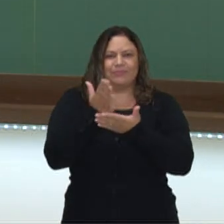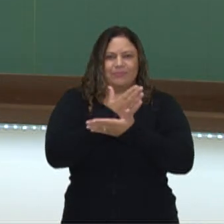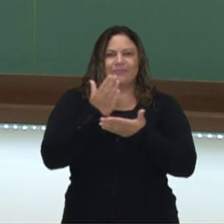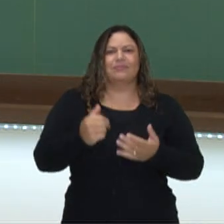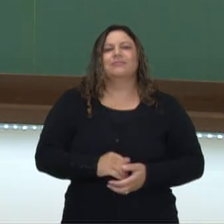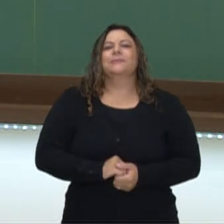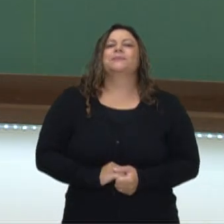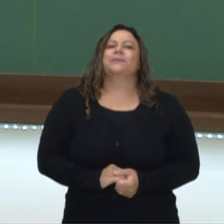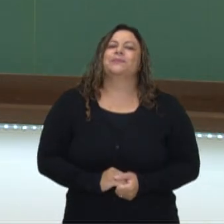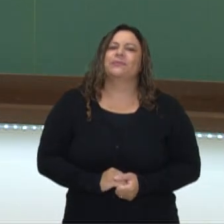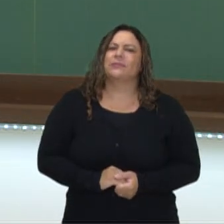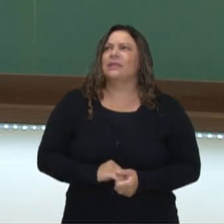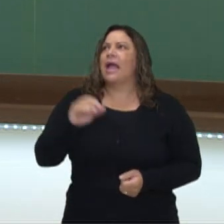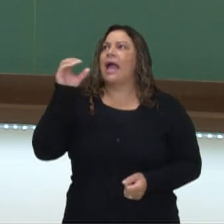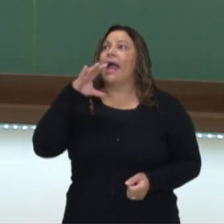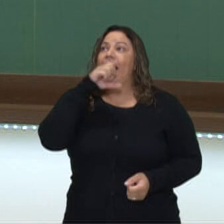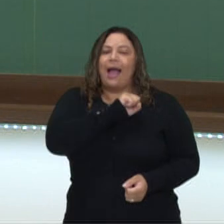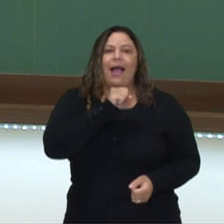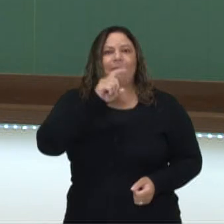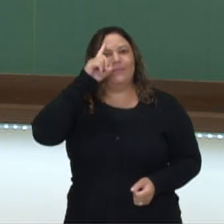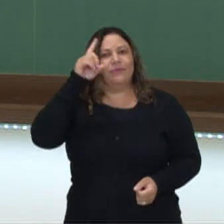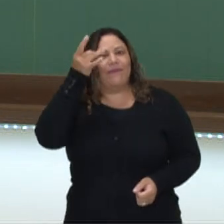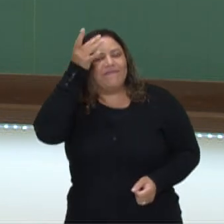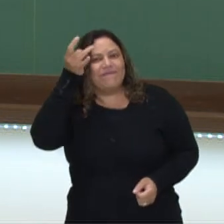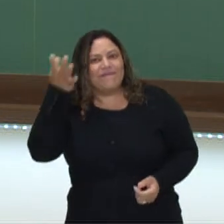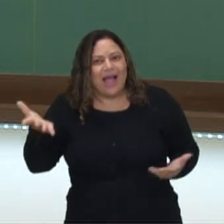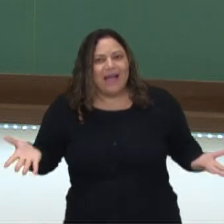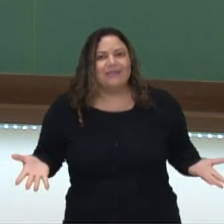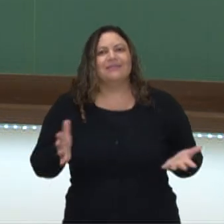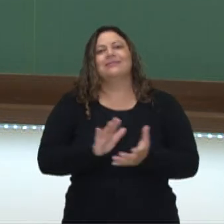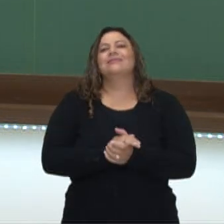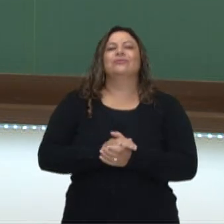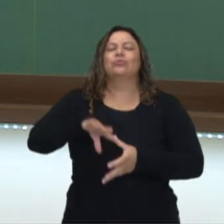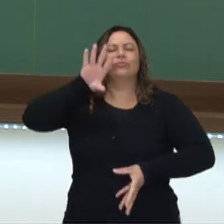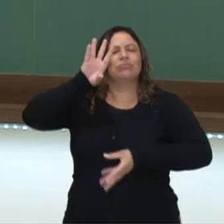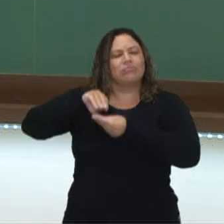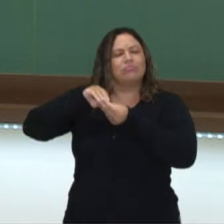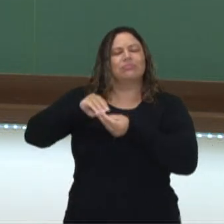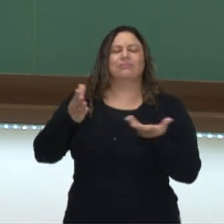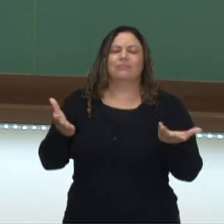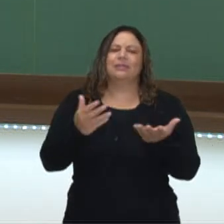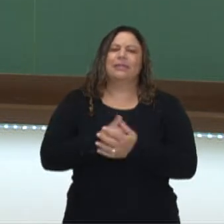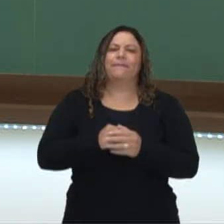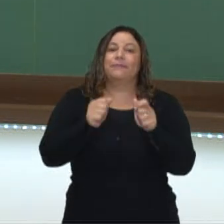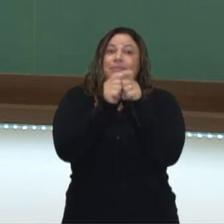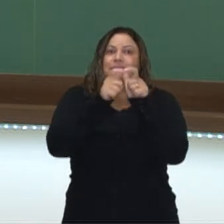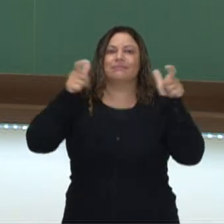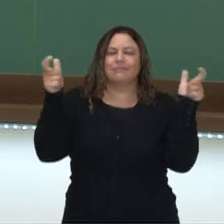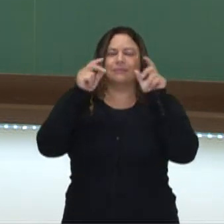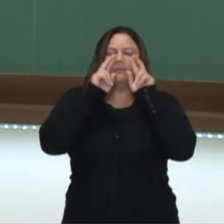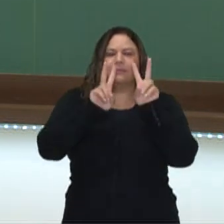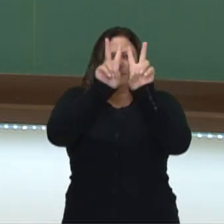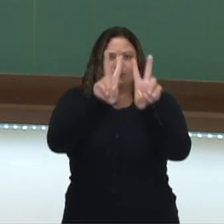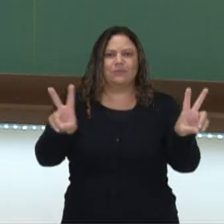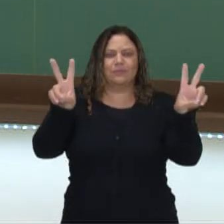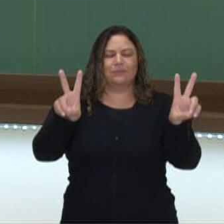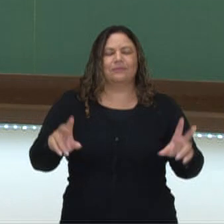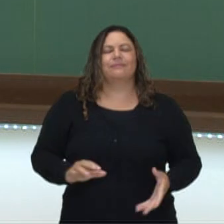de fácil leitura, de rápida leitura e vai te refinar o repertório, vai ampliar sua visão de